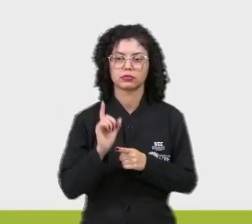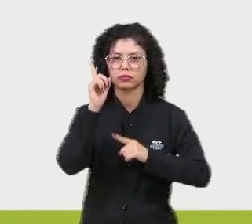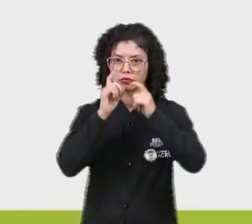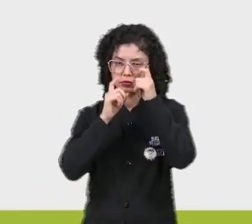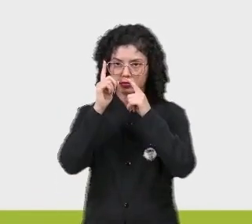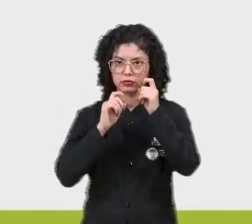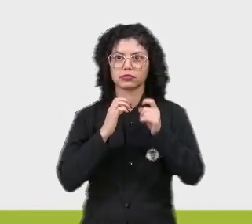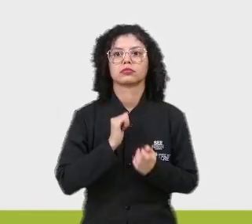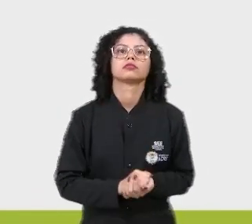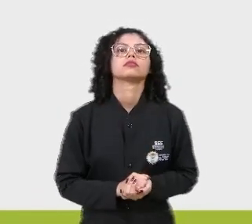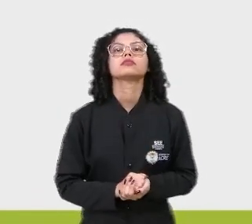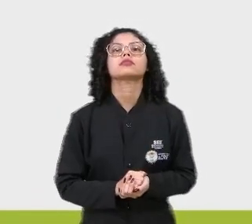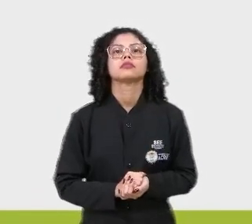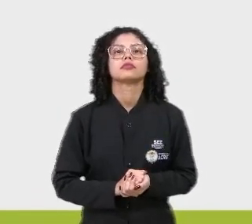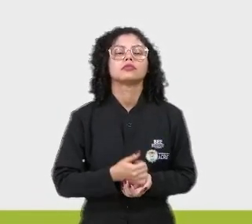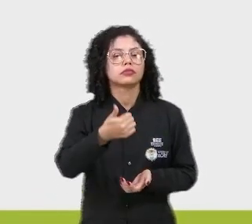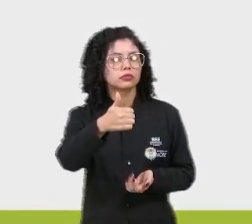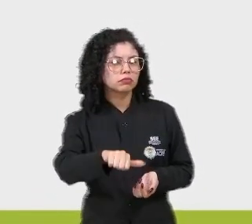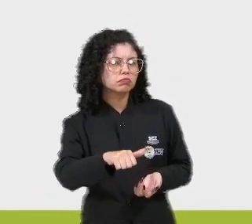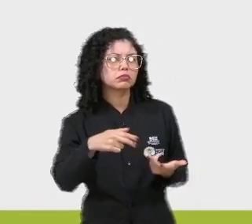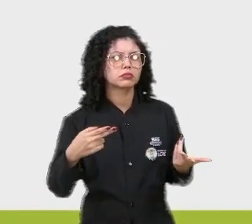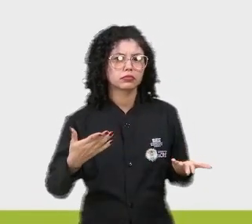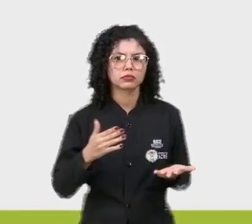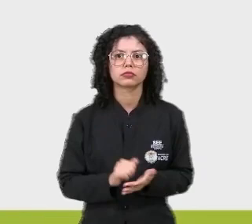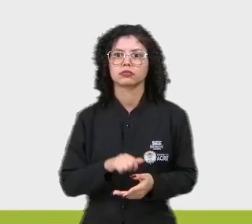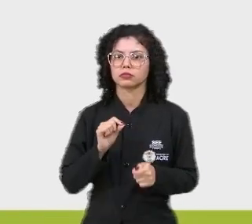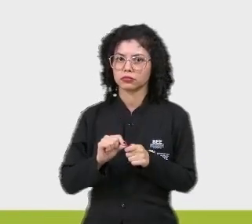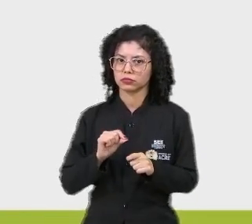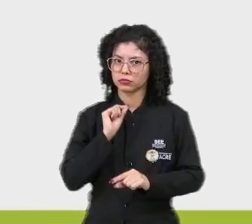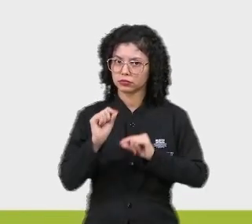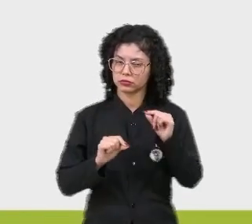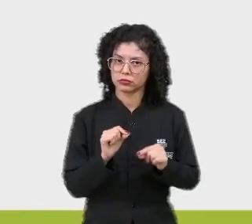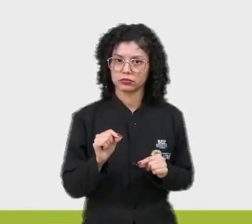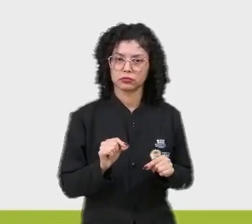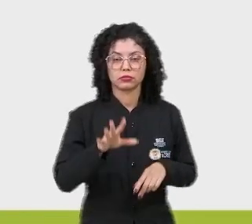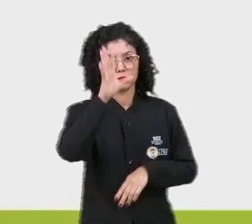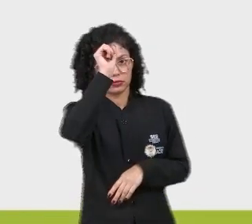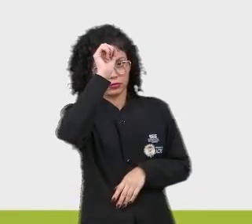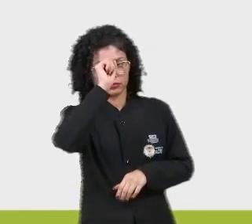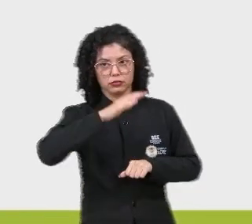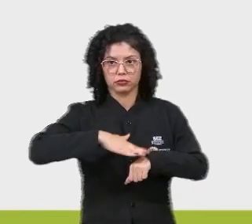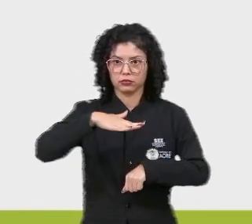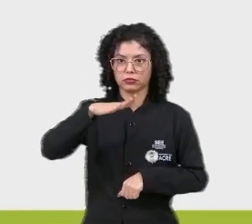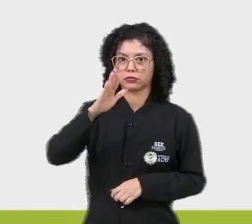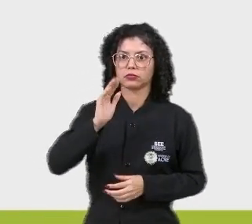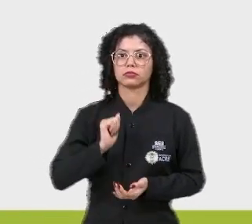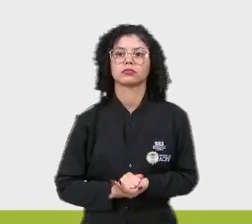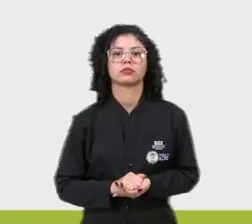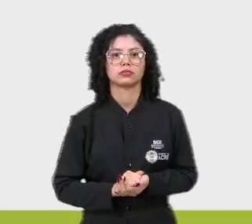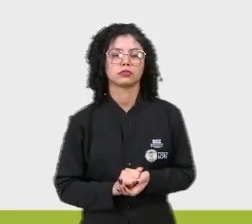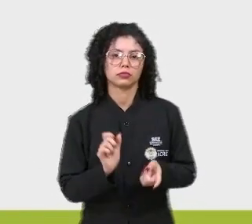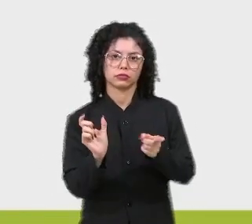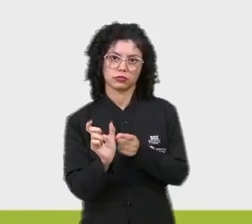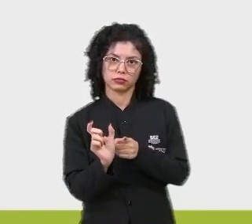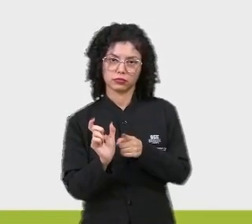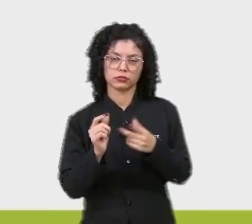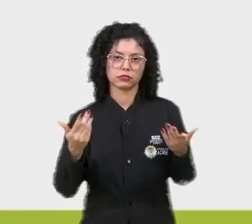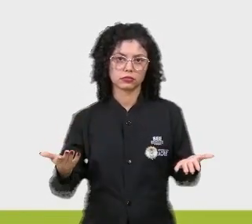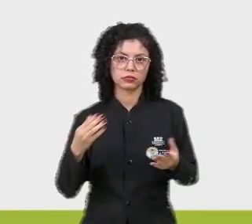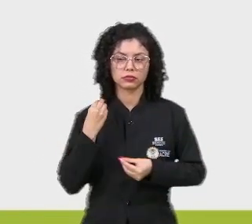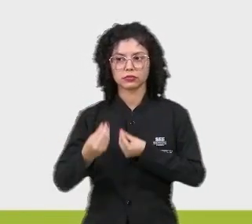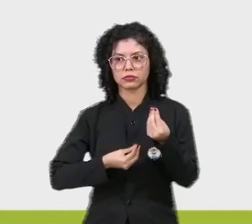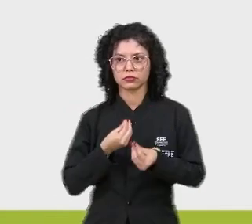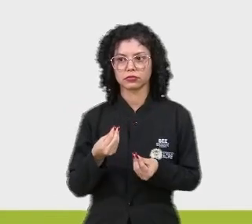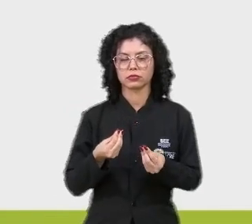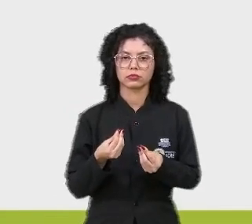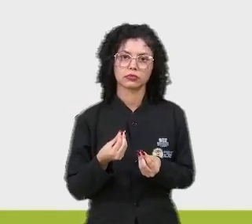expressões ela é uma negação então isso faz com que você aprenda muitas palavras gente você estudar como que